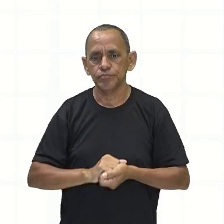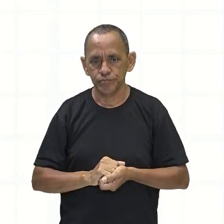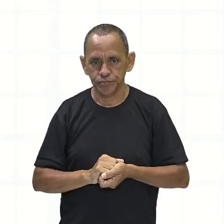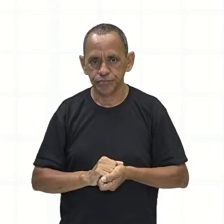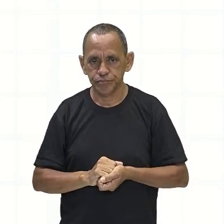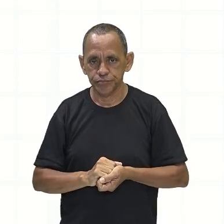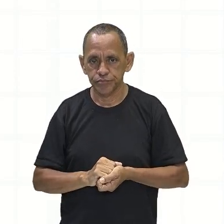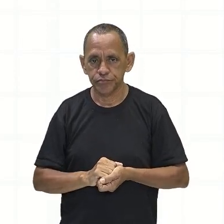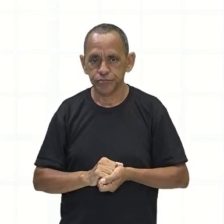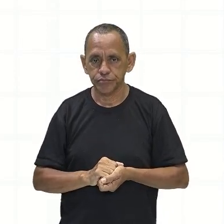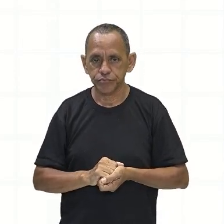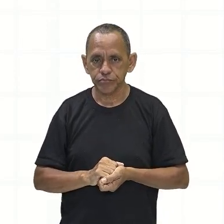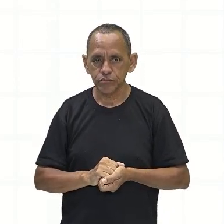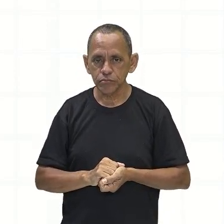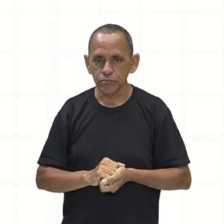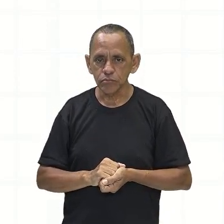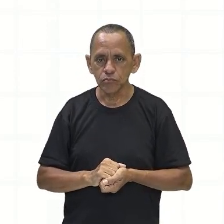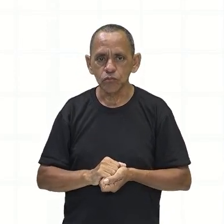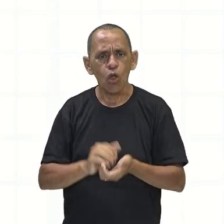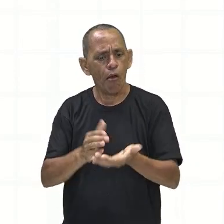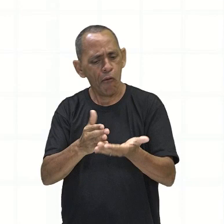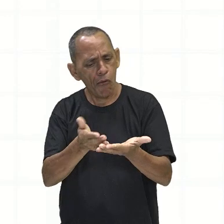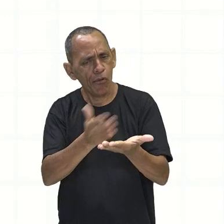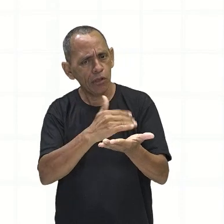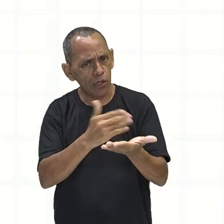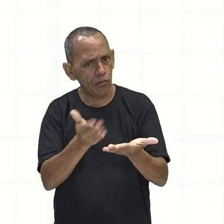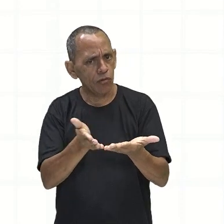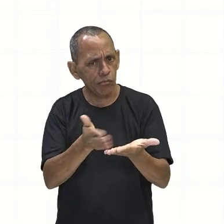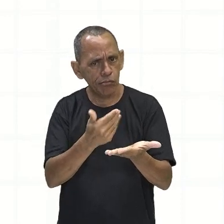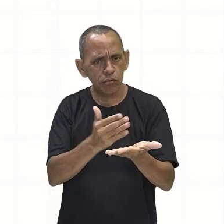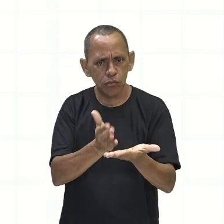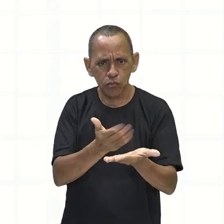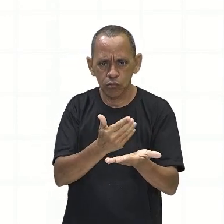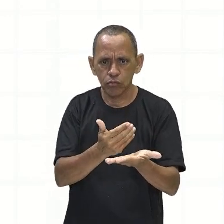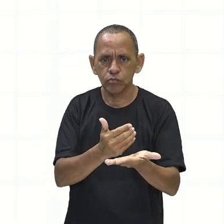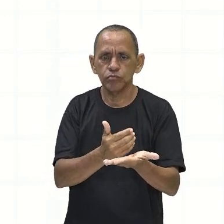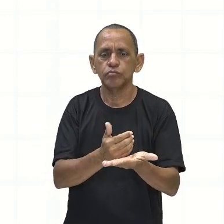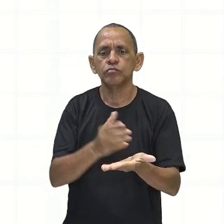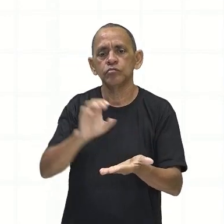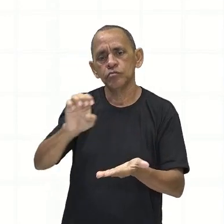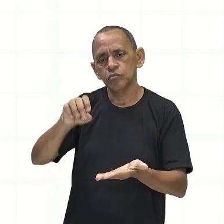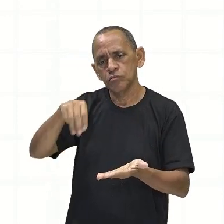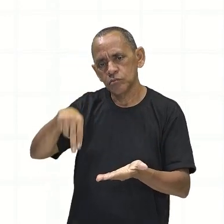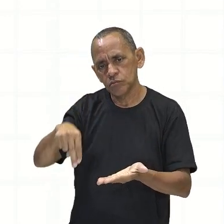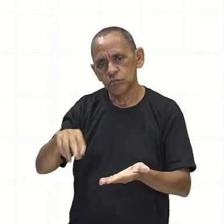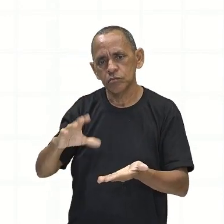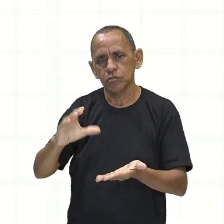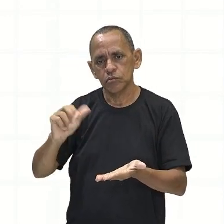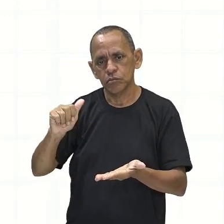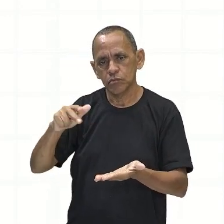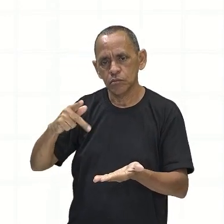Se fosse o livro, encaparam-no. Então, o pronome oblíquo, OA, OS,